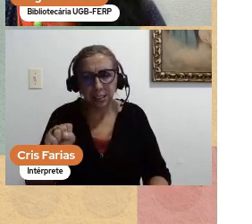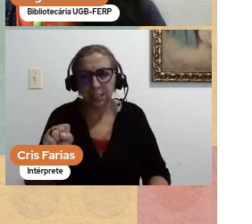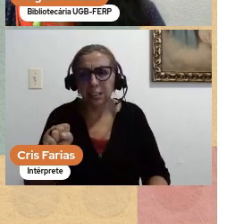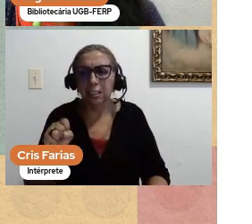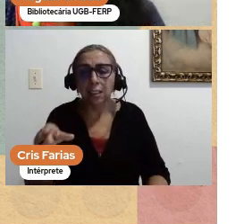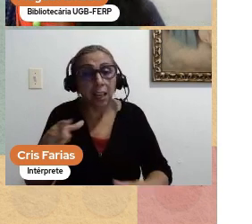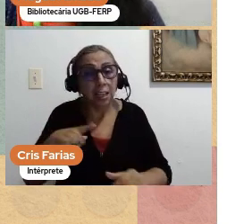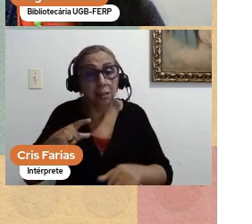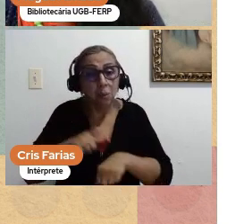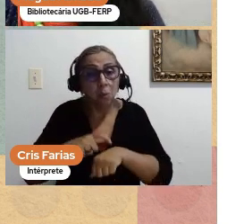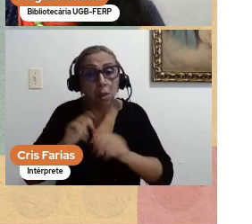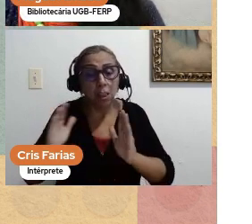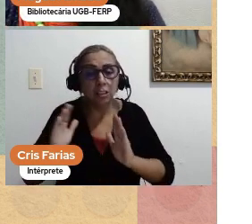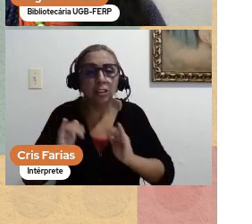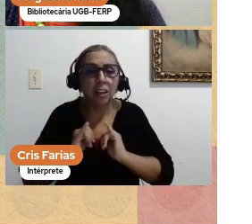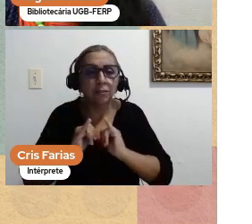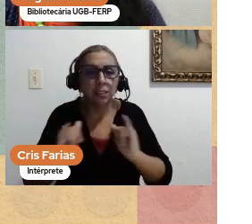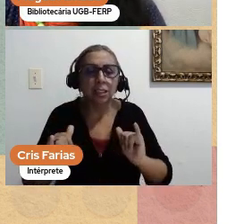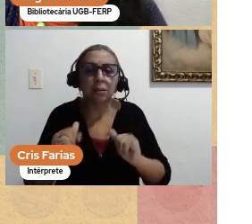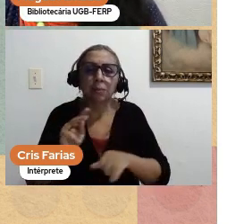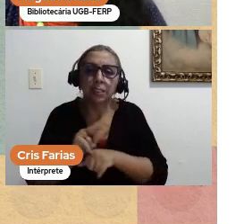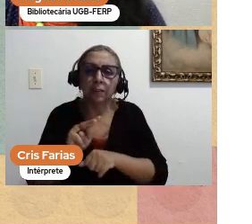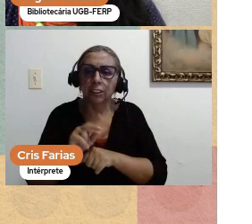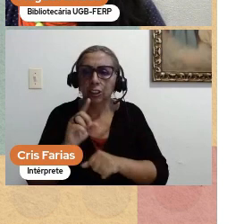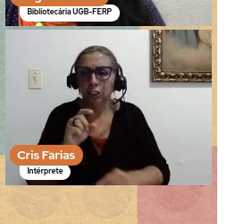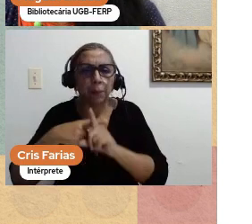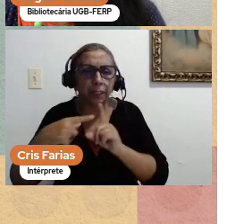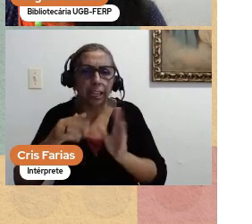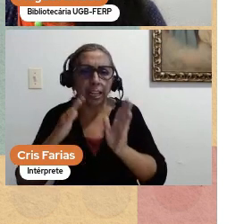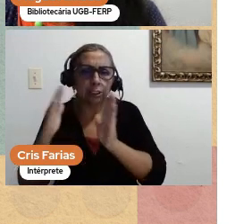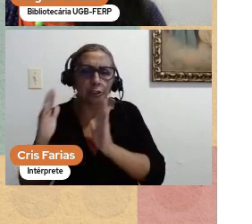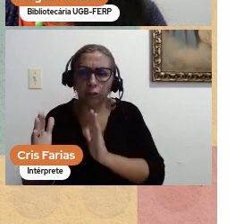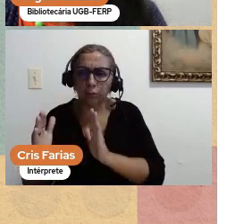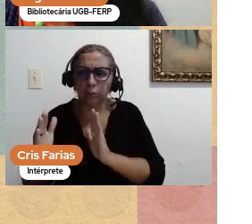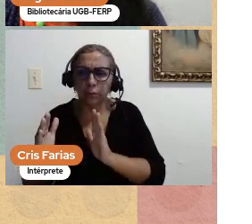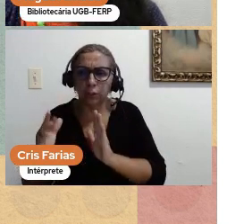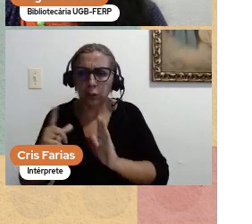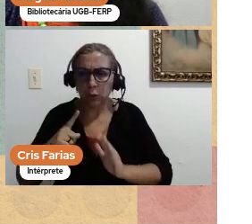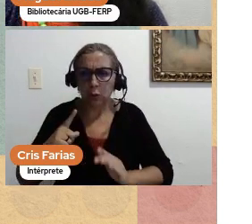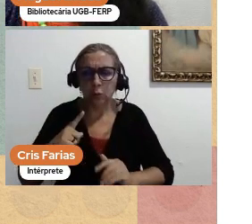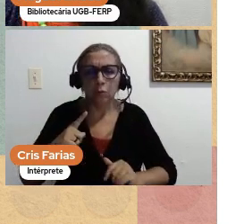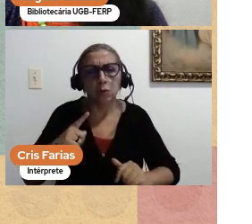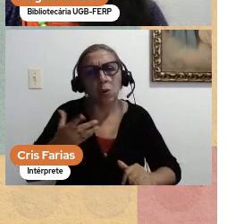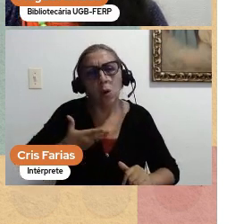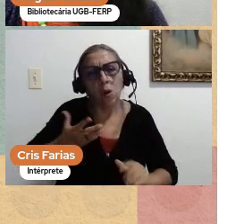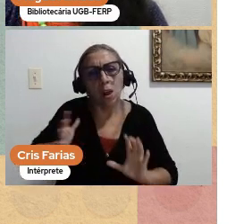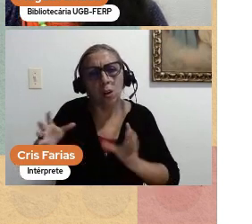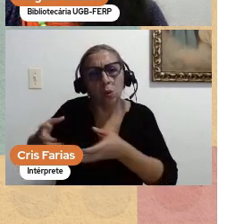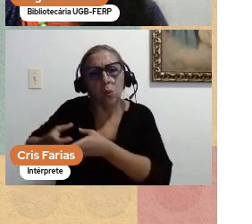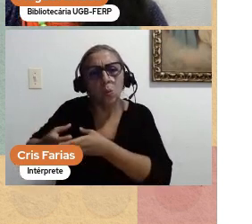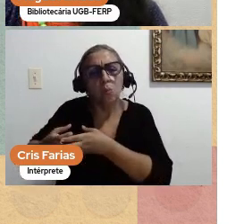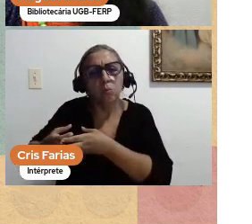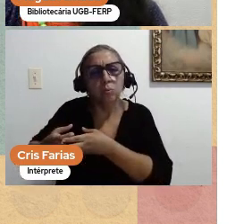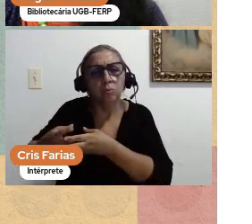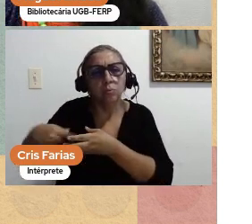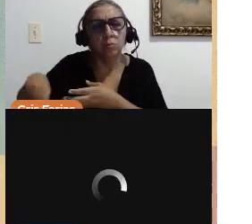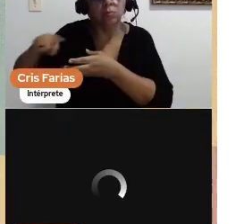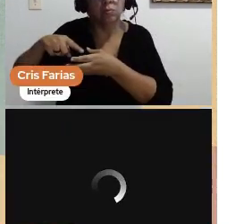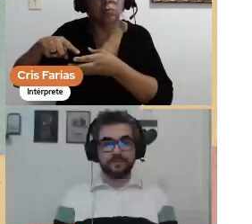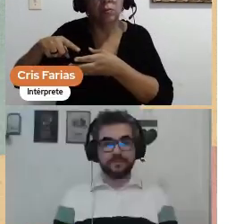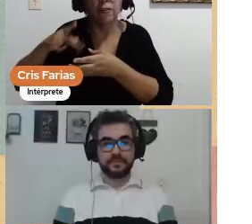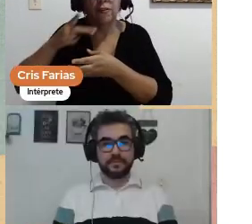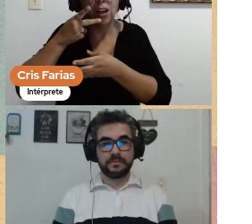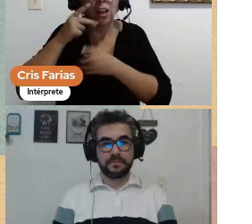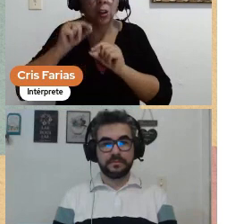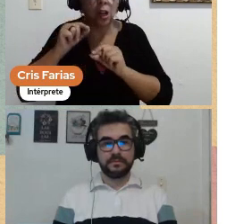já estava visando, né, uma preservação digital, porque tem colegas, né, até que tem a fala de que